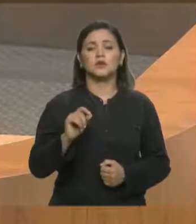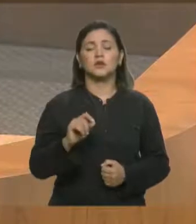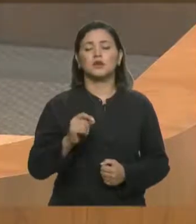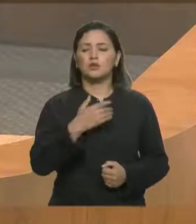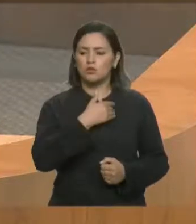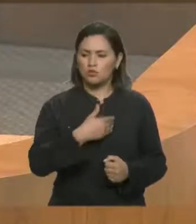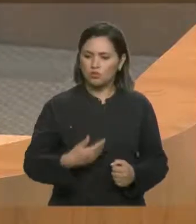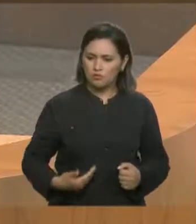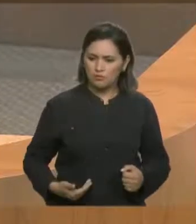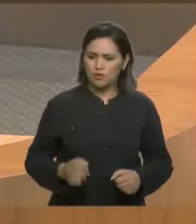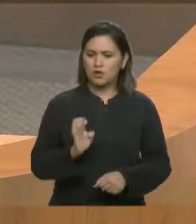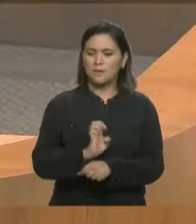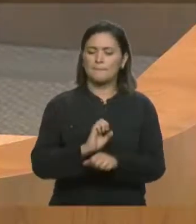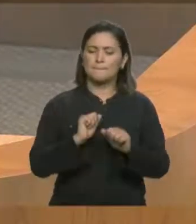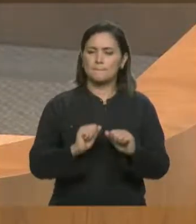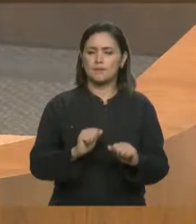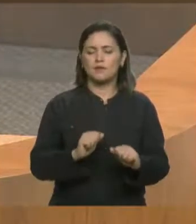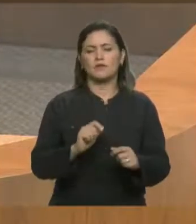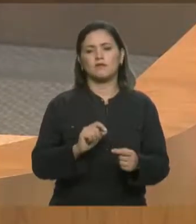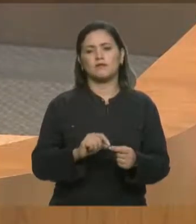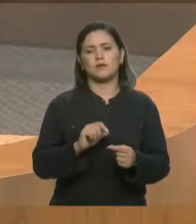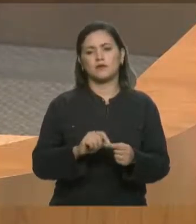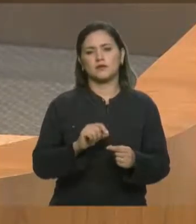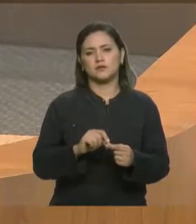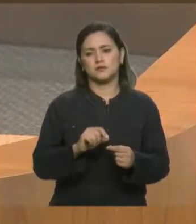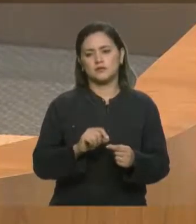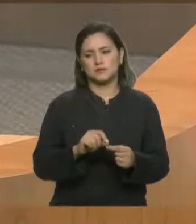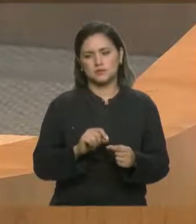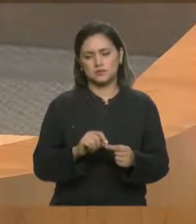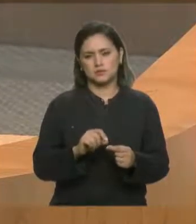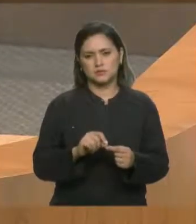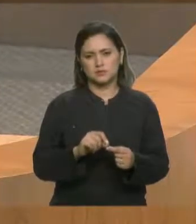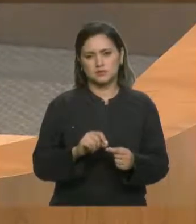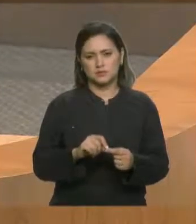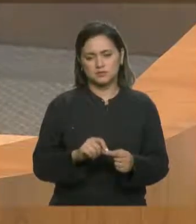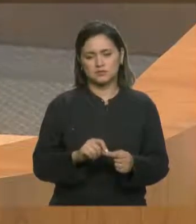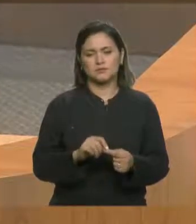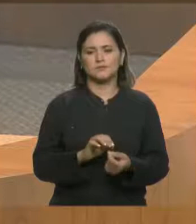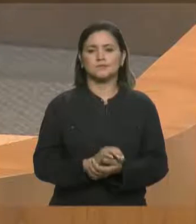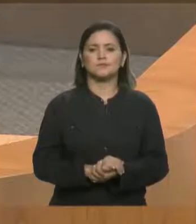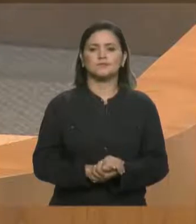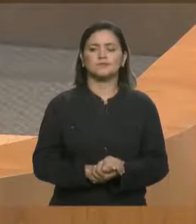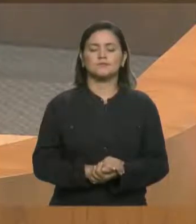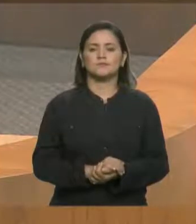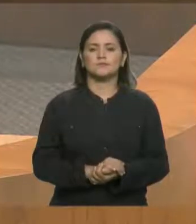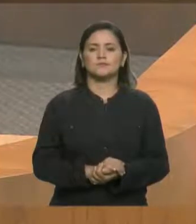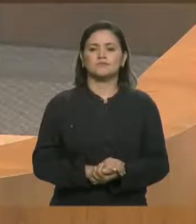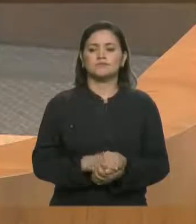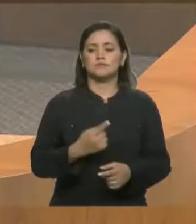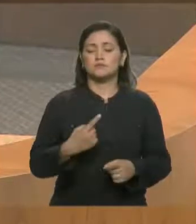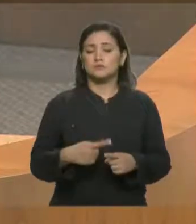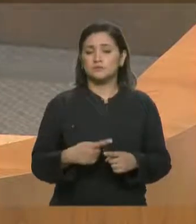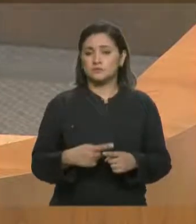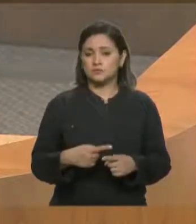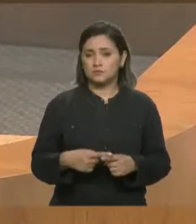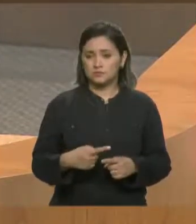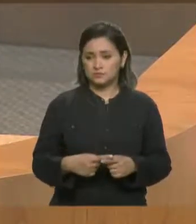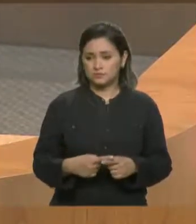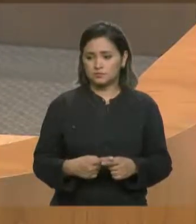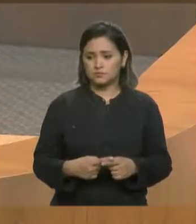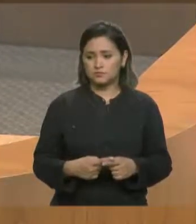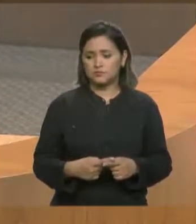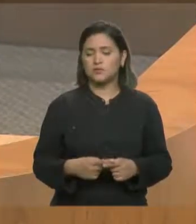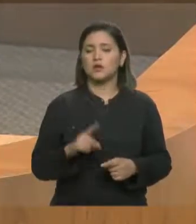estruturas do Estado, para fazer acompanhamento de casos como esse, uma vez que a competência é